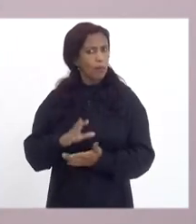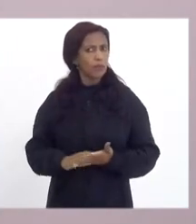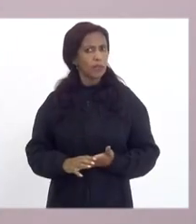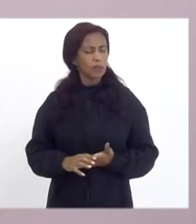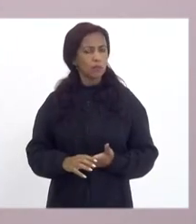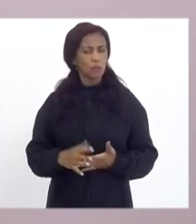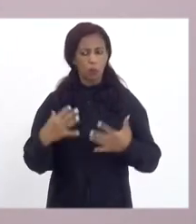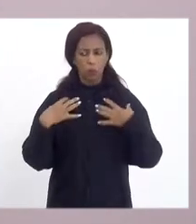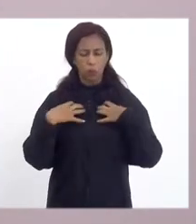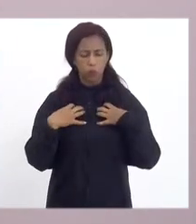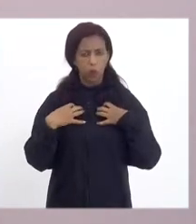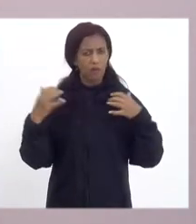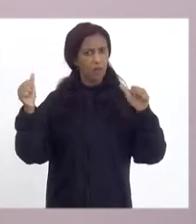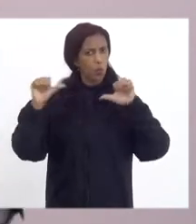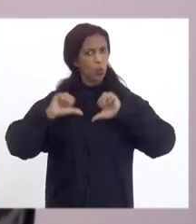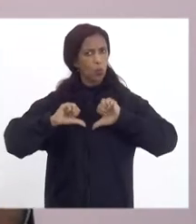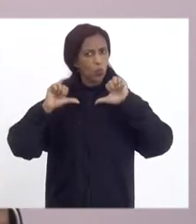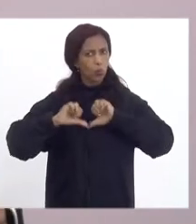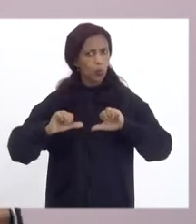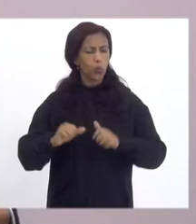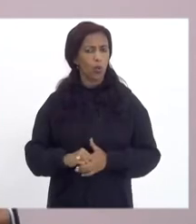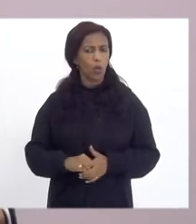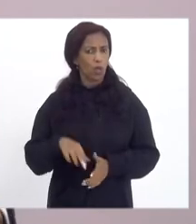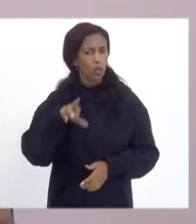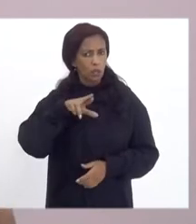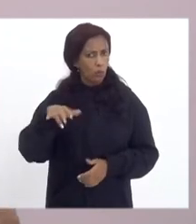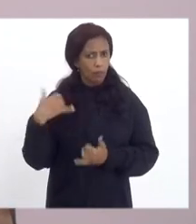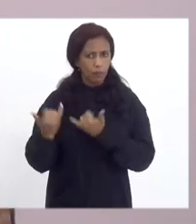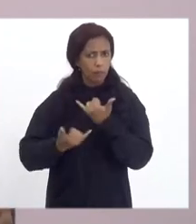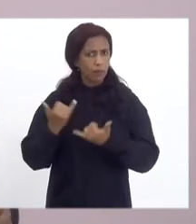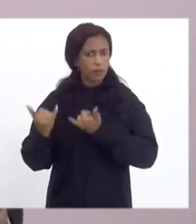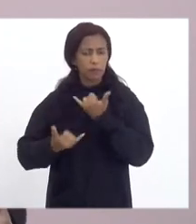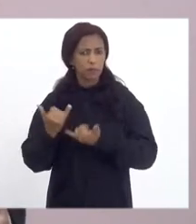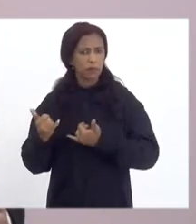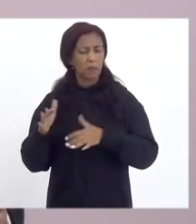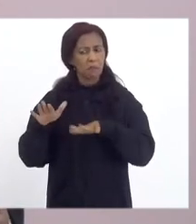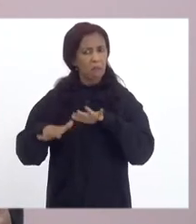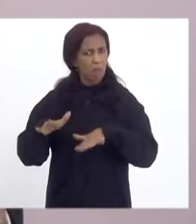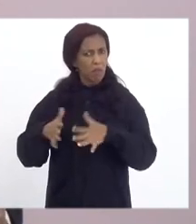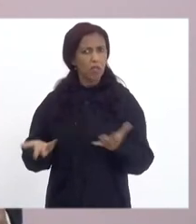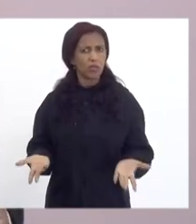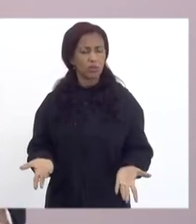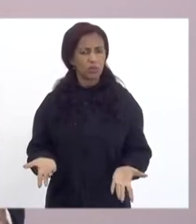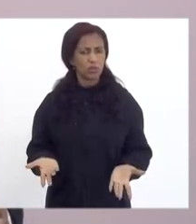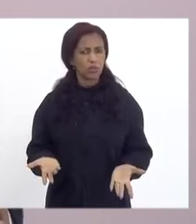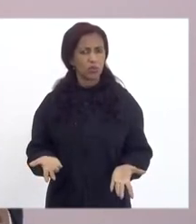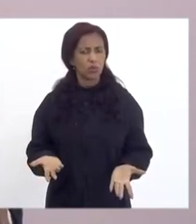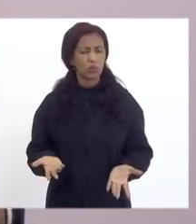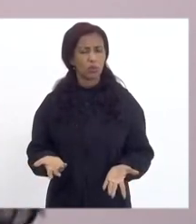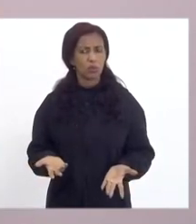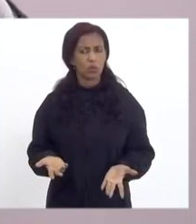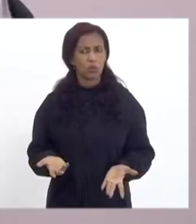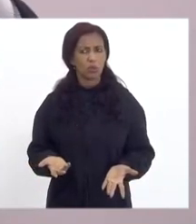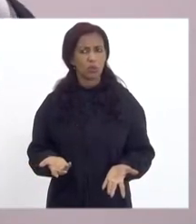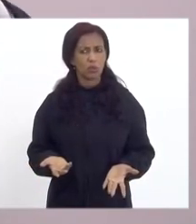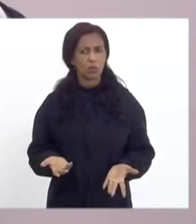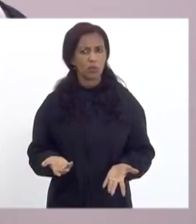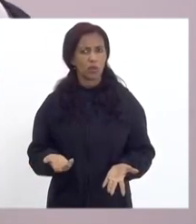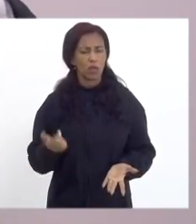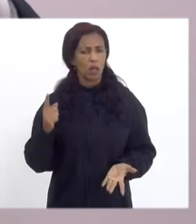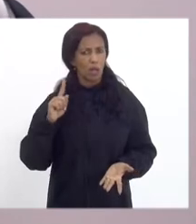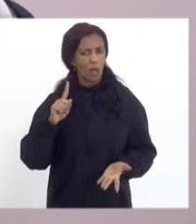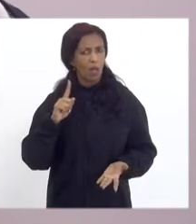de vezes, porque as pessoas entendam que isso não é uma brincadeira. Mesmo, sabe, deputado Paulo, eu não... Sabe aquela